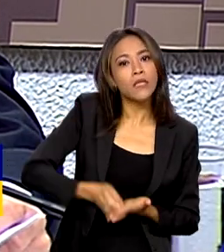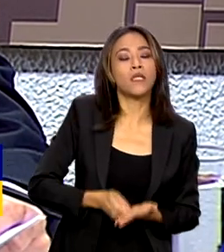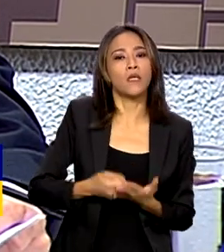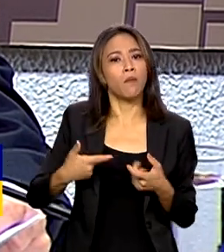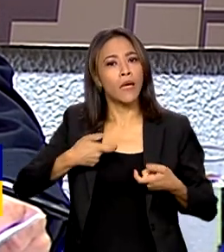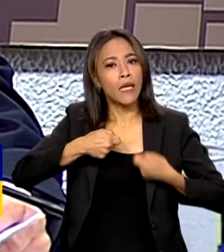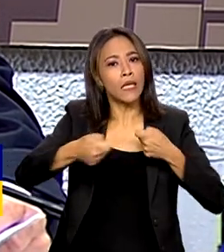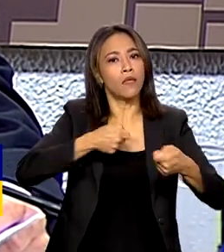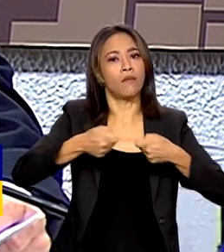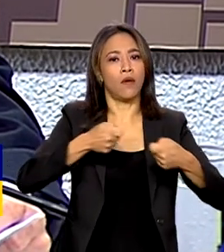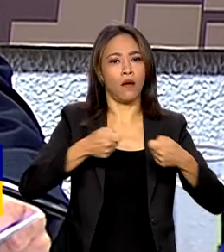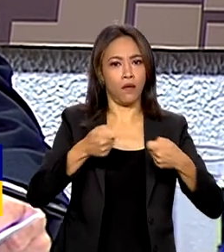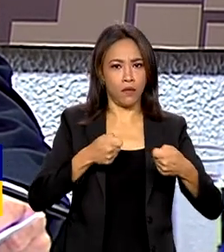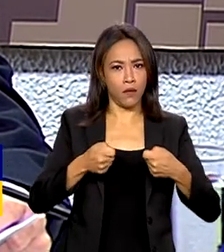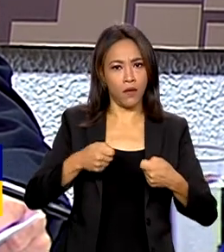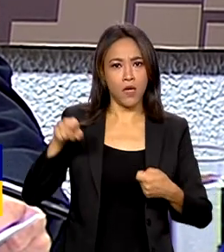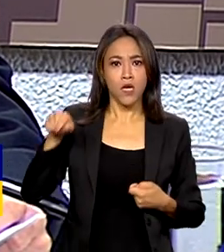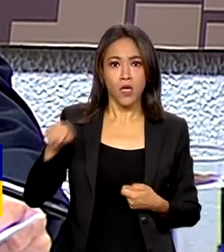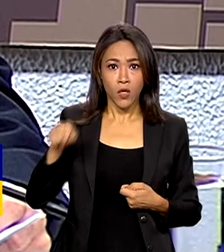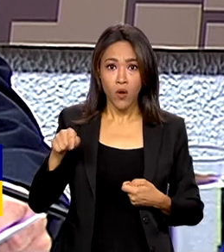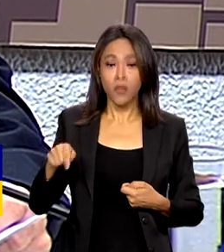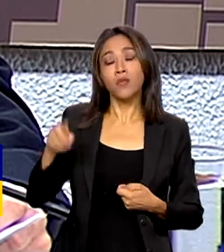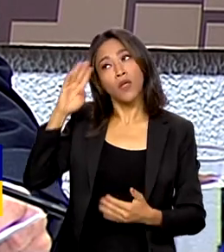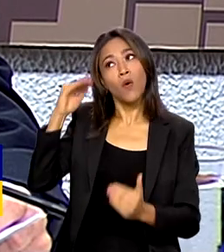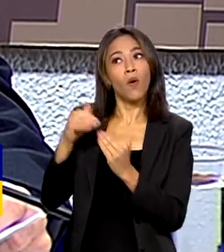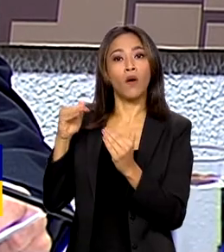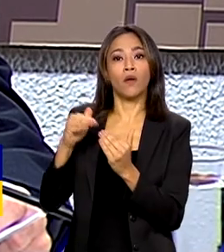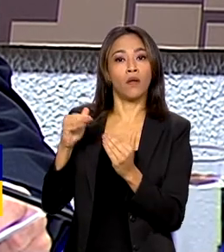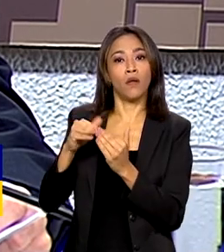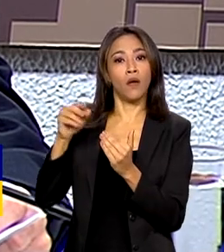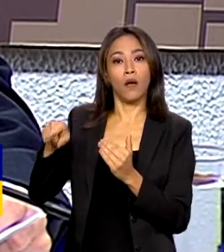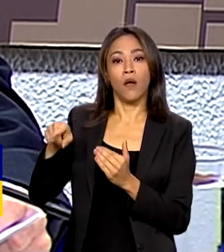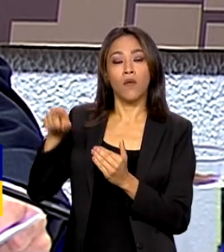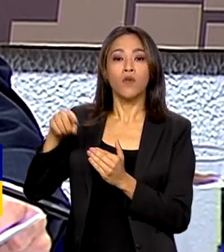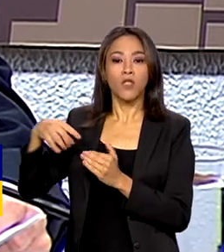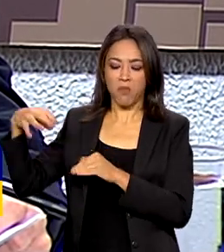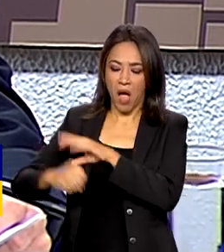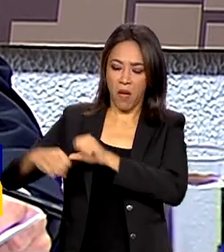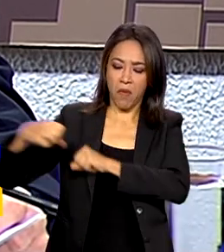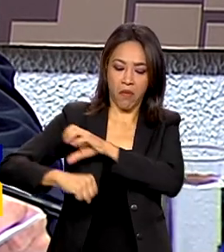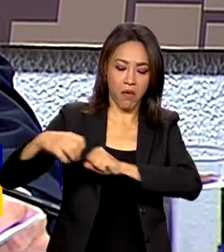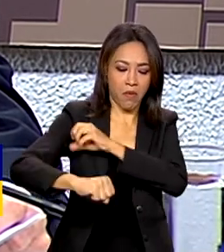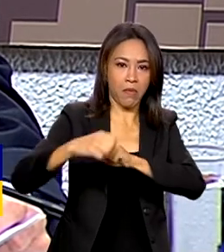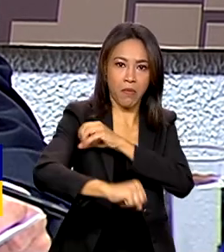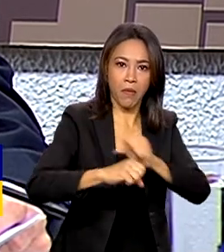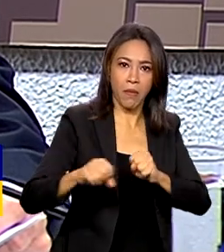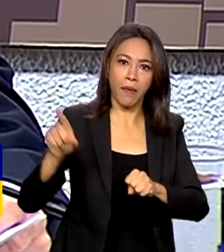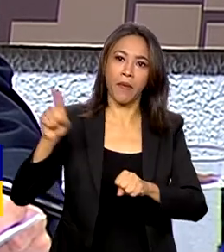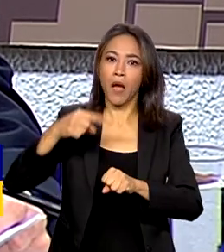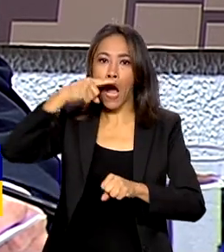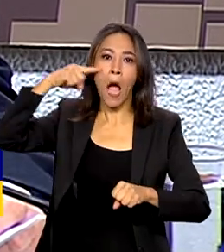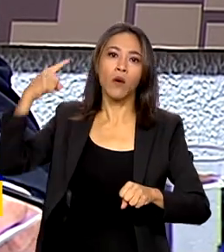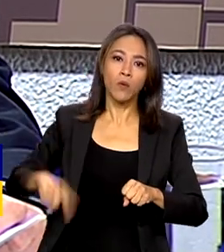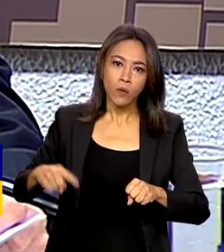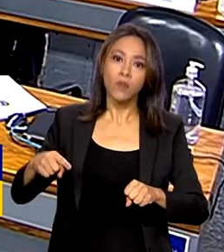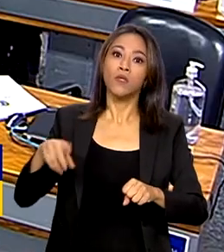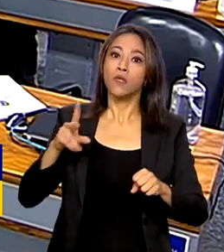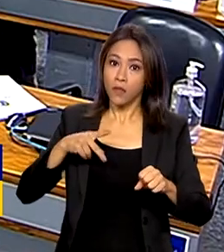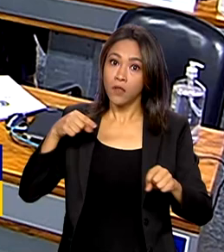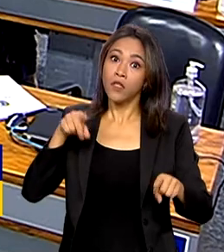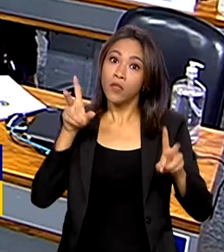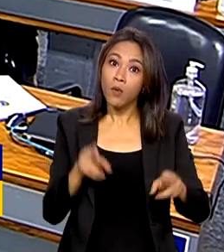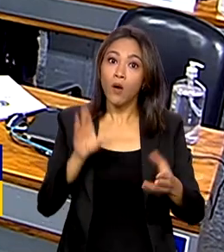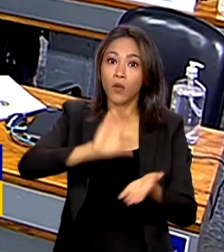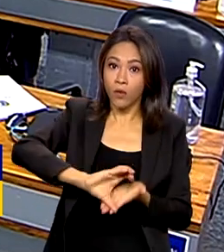condenamos a violação da integridade territorial ucraniana no conselho de segurança como da ONU assim como na assembleia geral